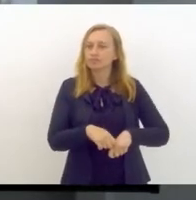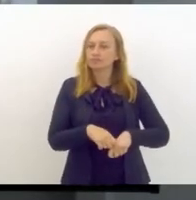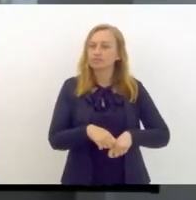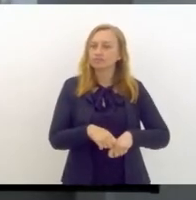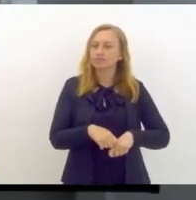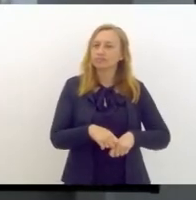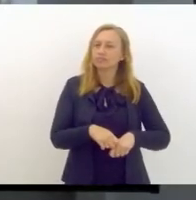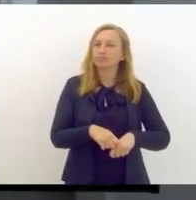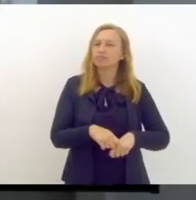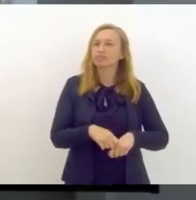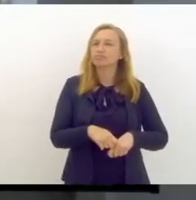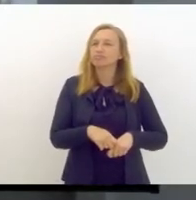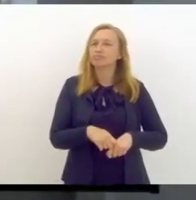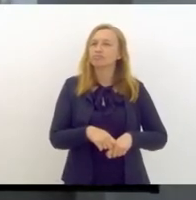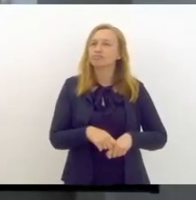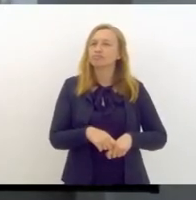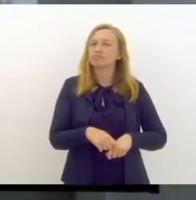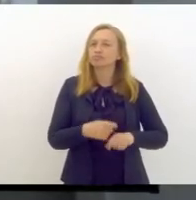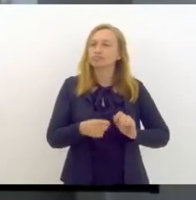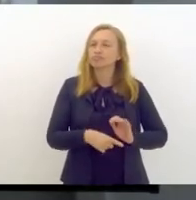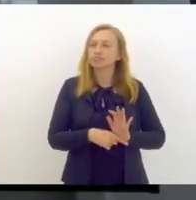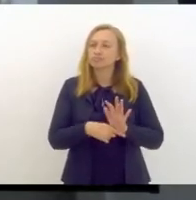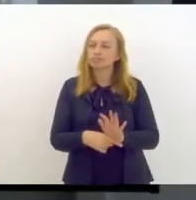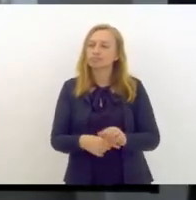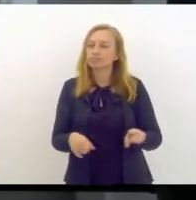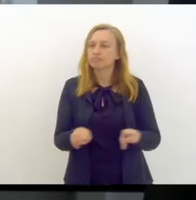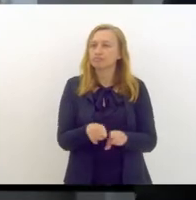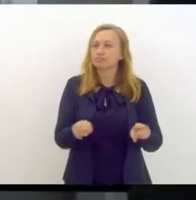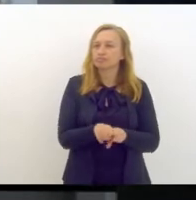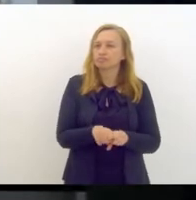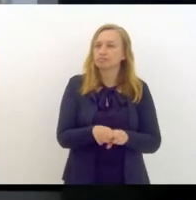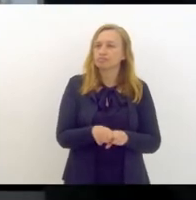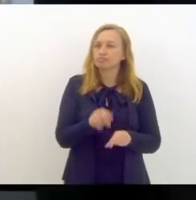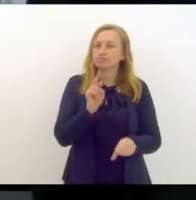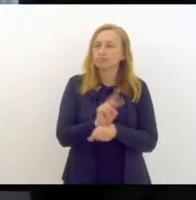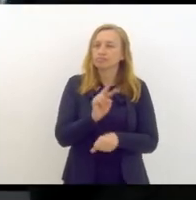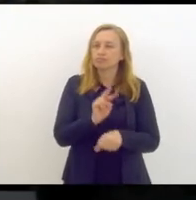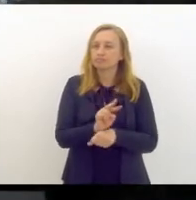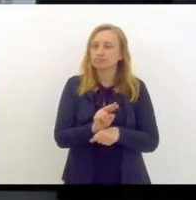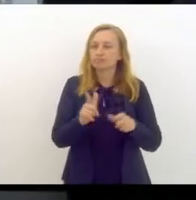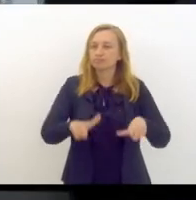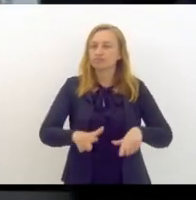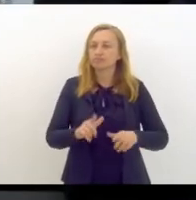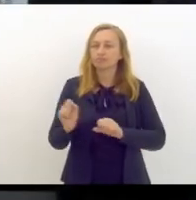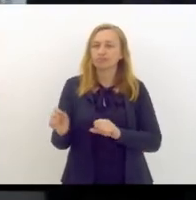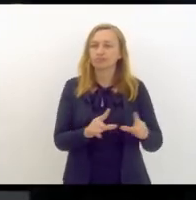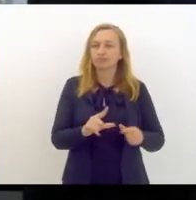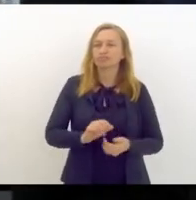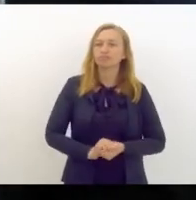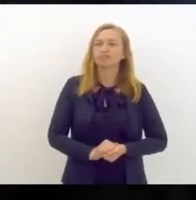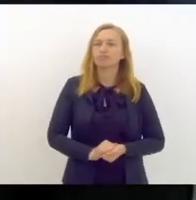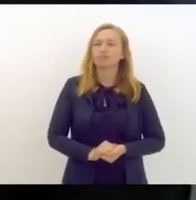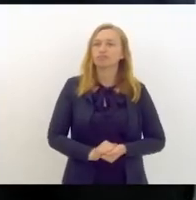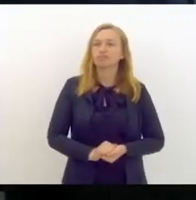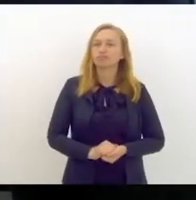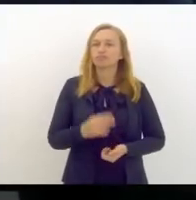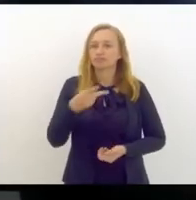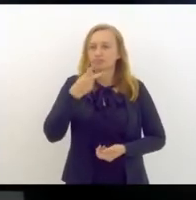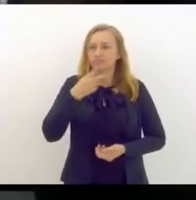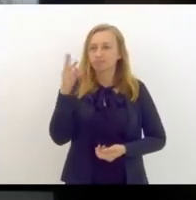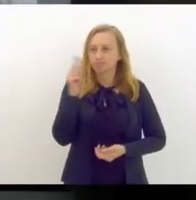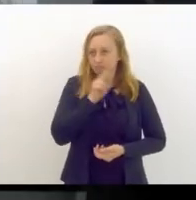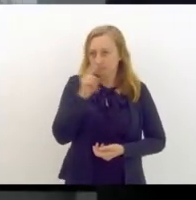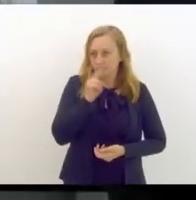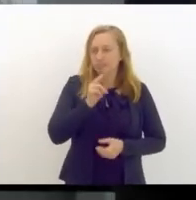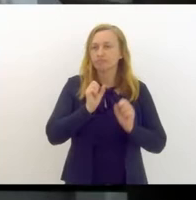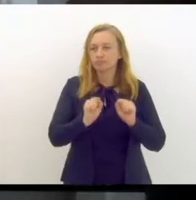processo de tramitação e a contribuindo ainda com a conservação do patrimônio social. Pode passar. Eu estou falando mais rapidinho, pessoal, para